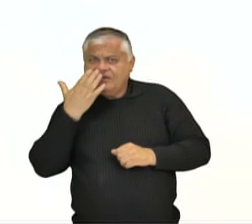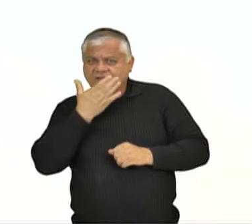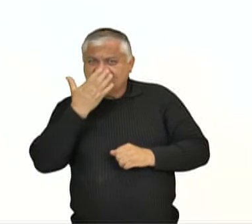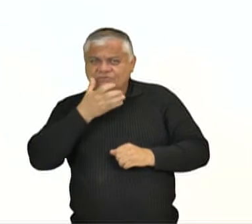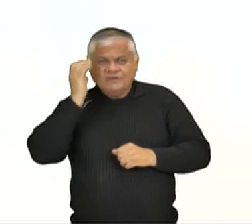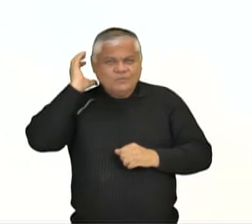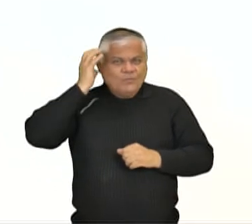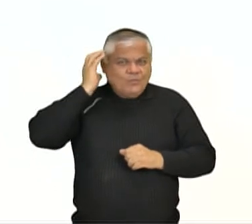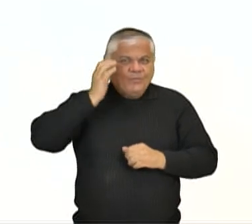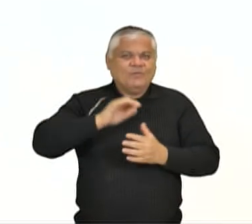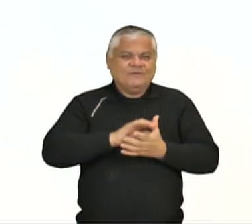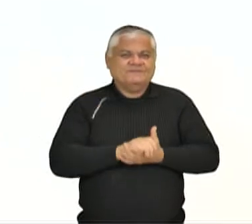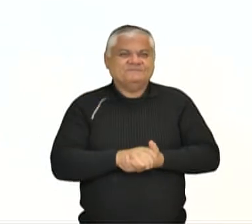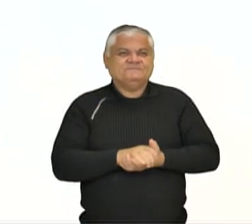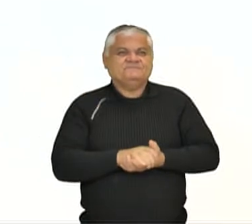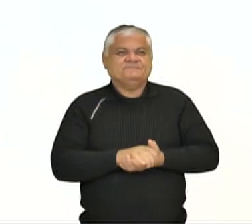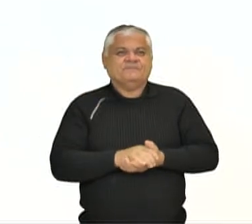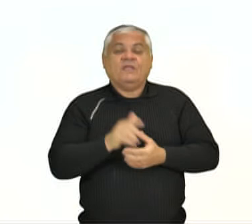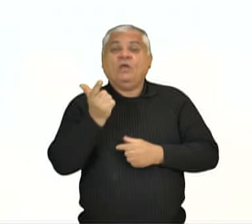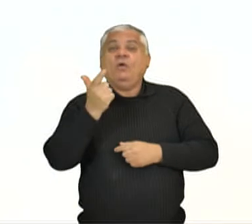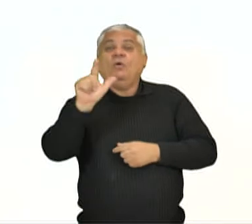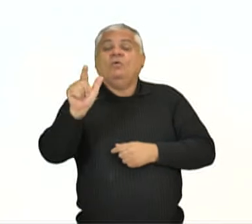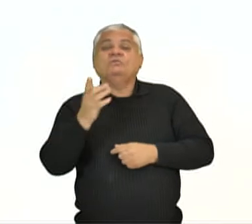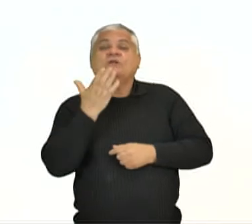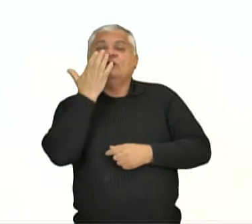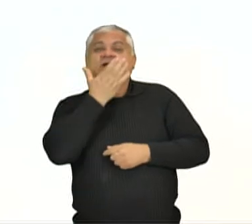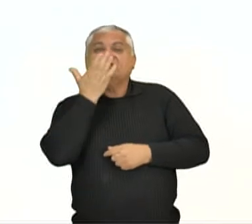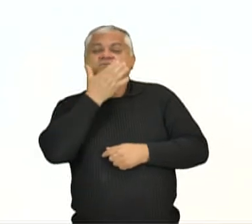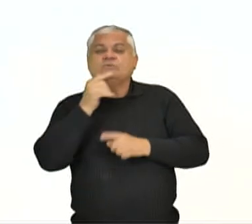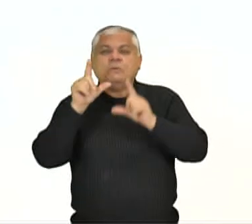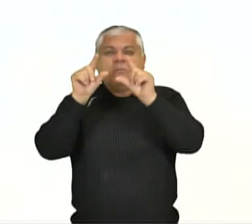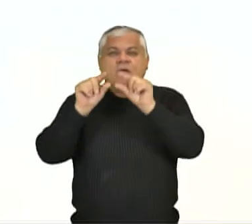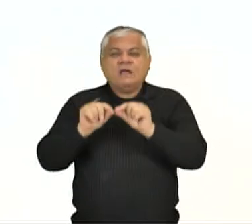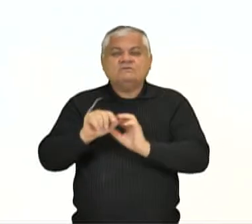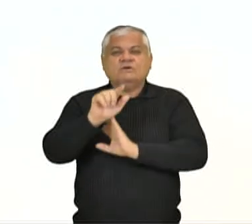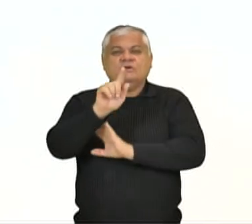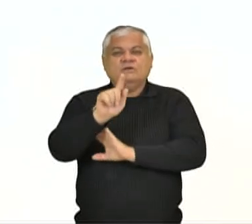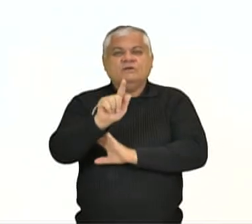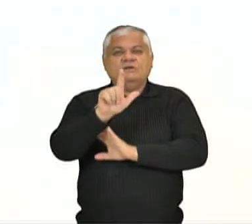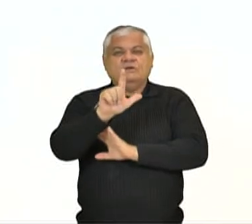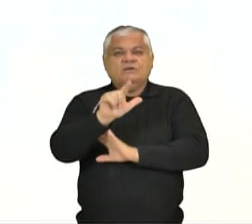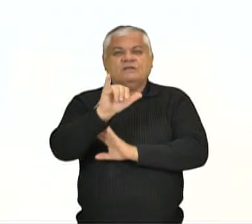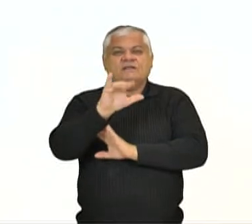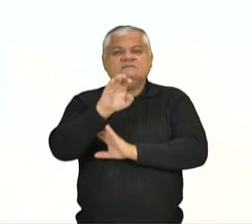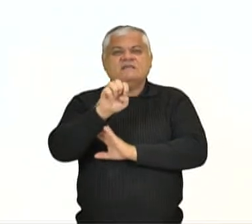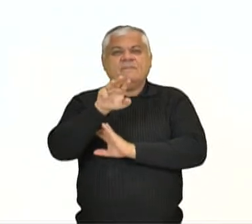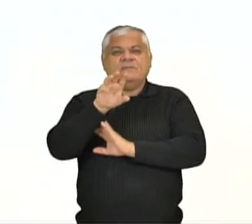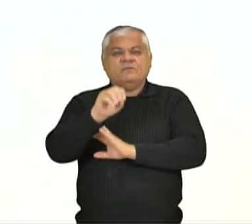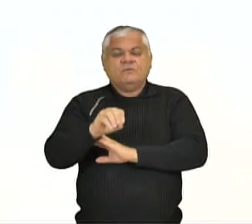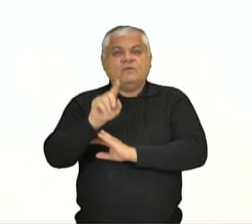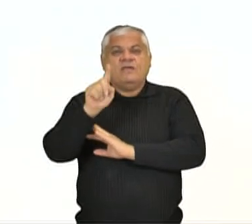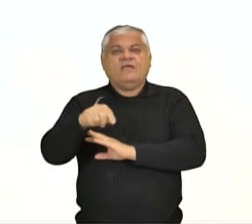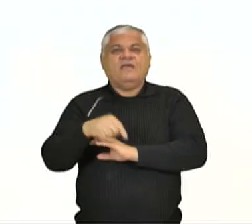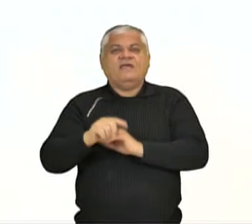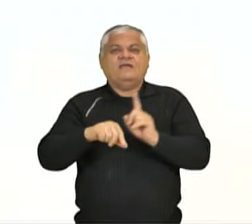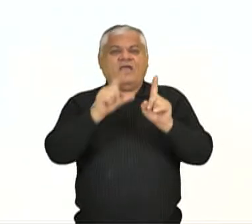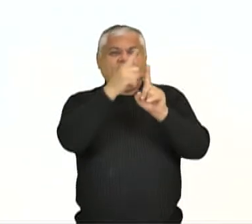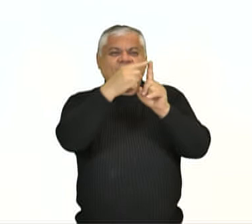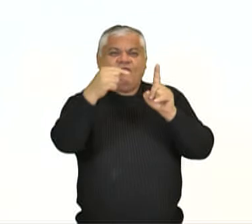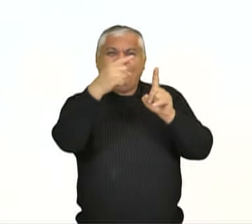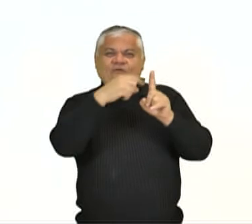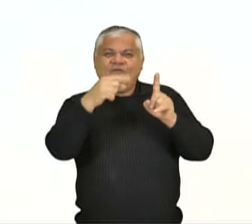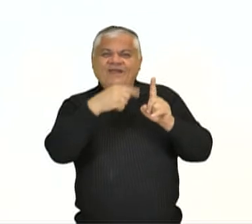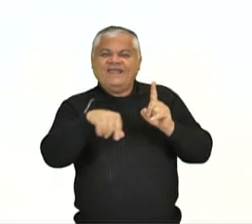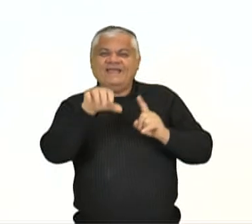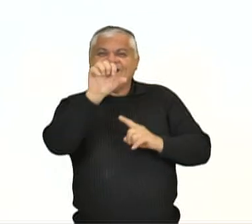coco? Outro açúcar com baixo nível glicêmico é o feito a partir da folha de estévia,